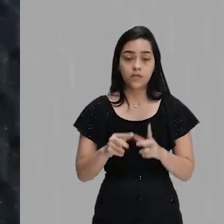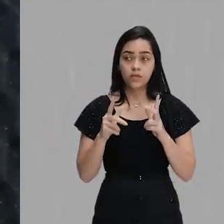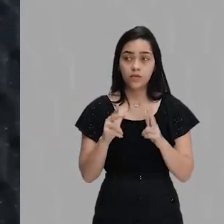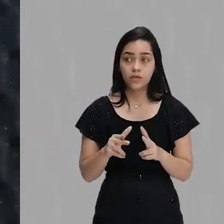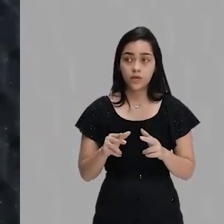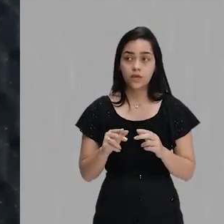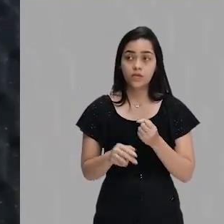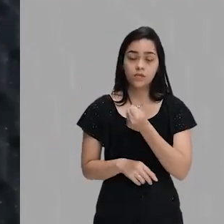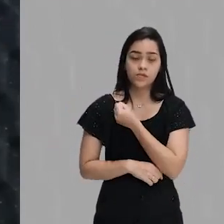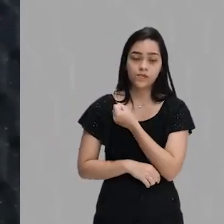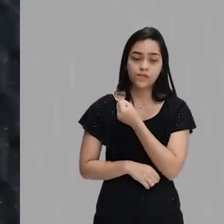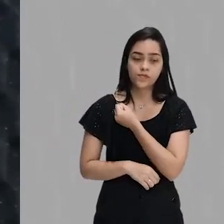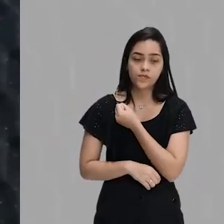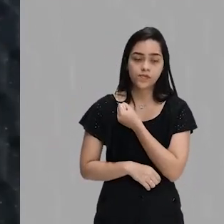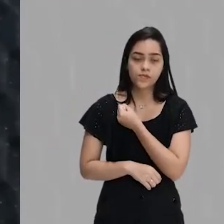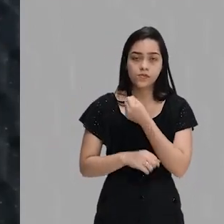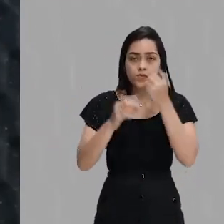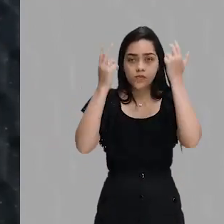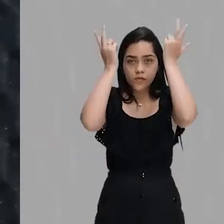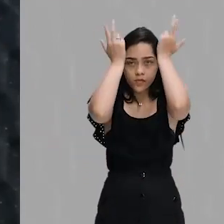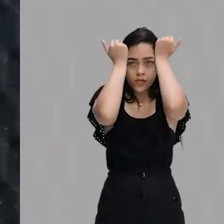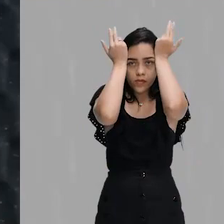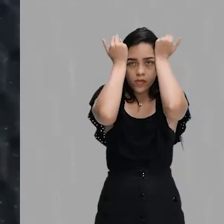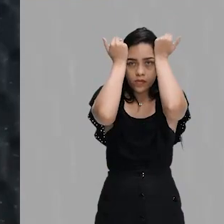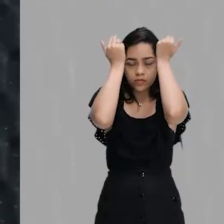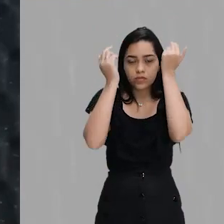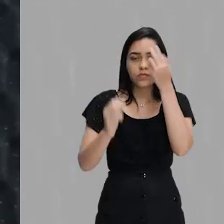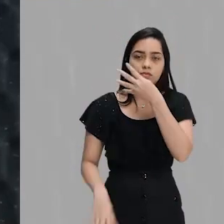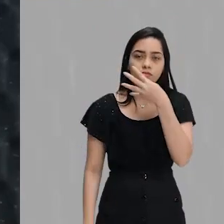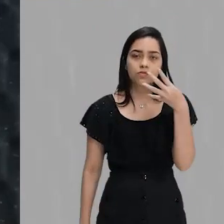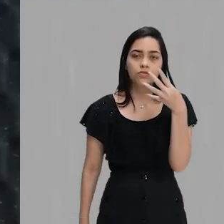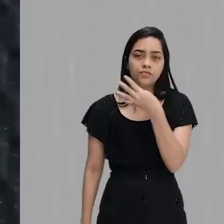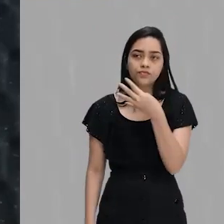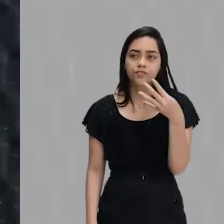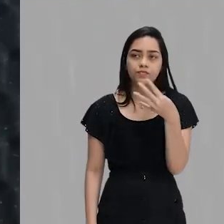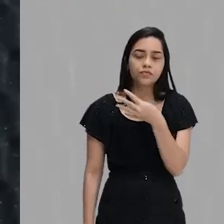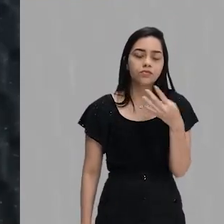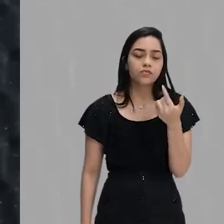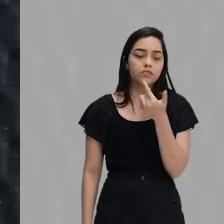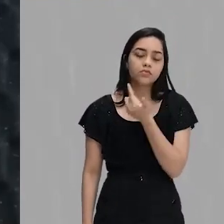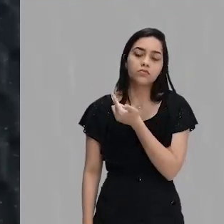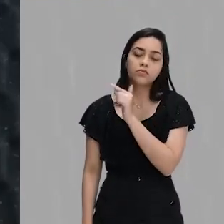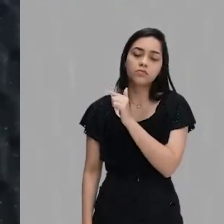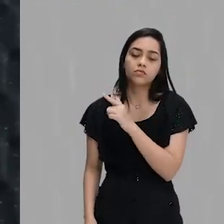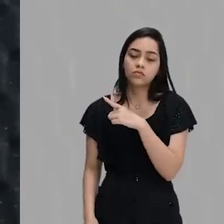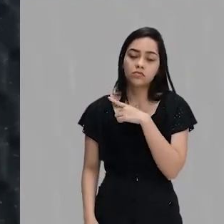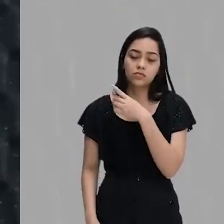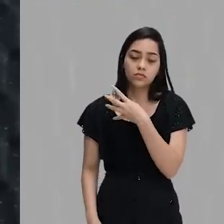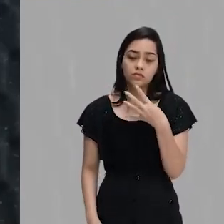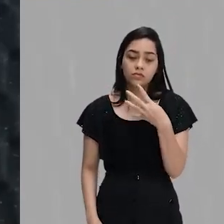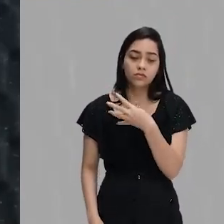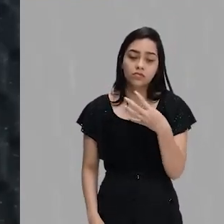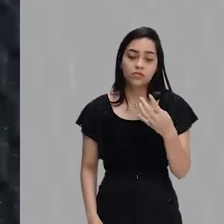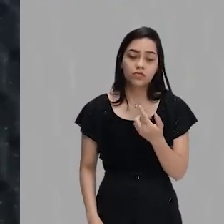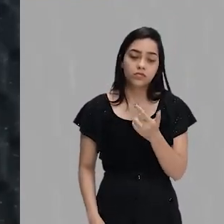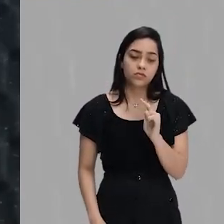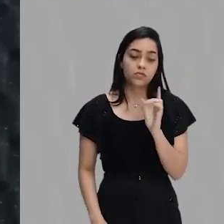temos aqui, ó, o número diploide do coelho é 44. Nenhuma outra espécie possui 44